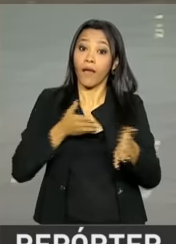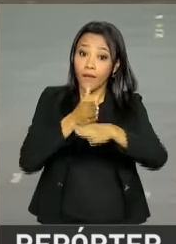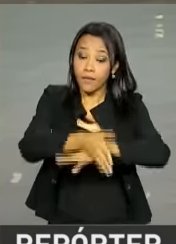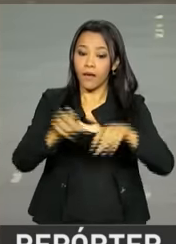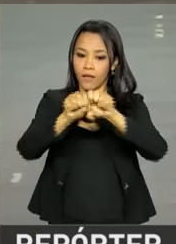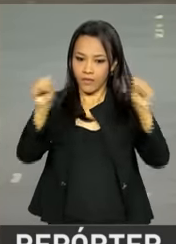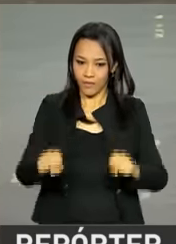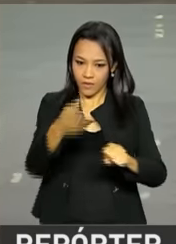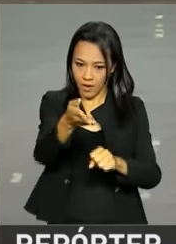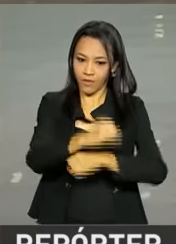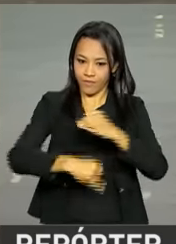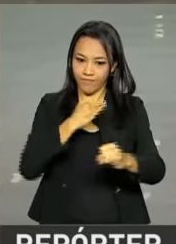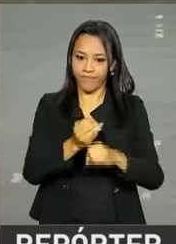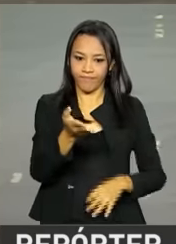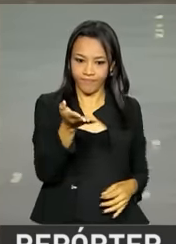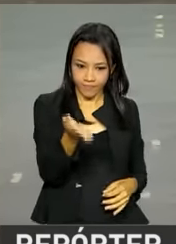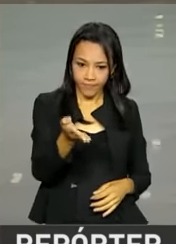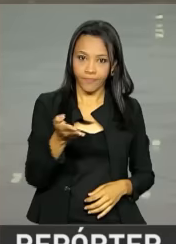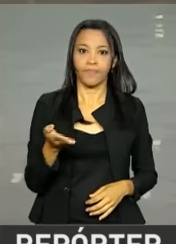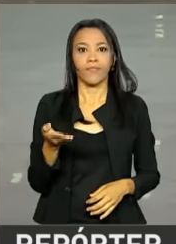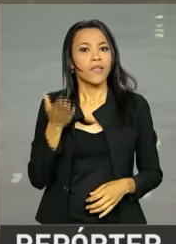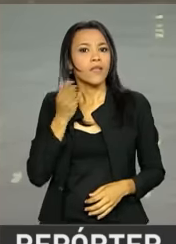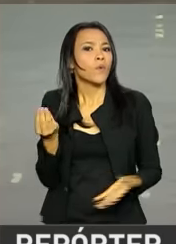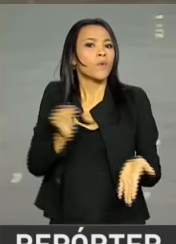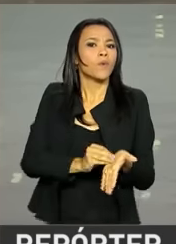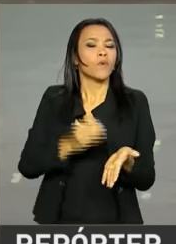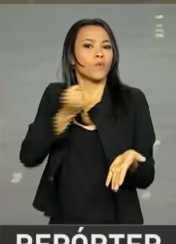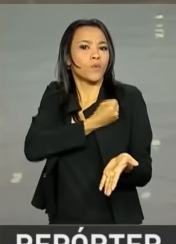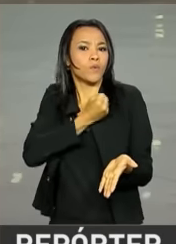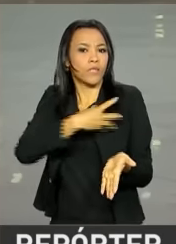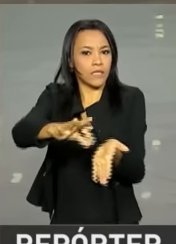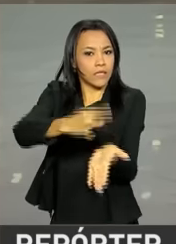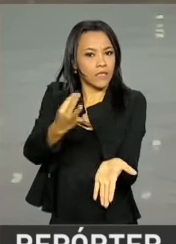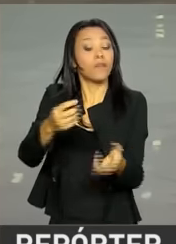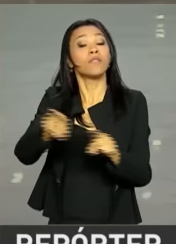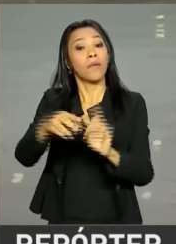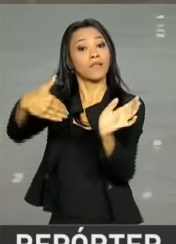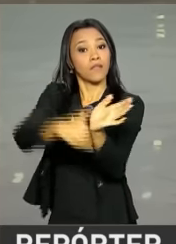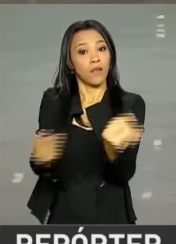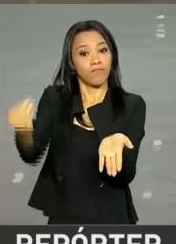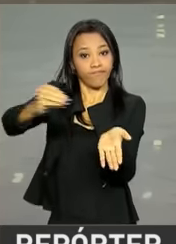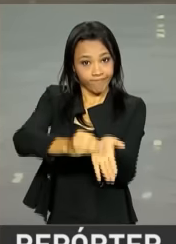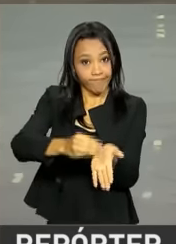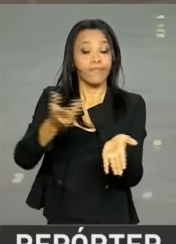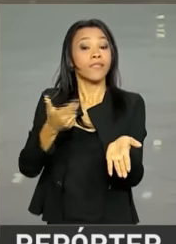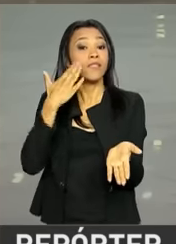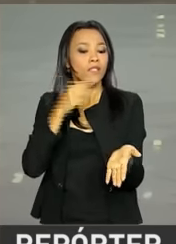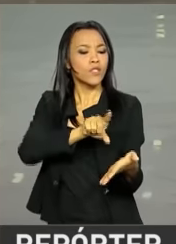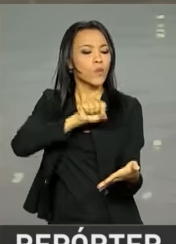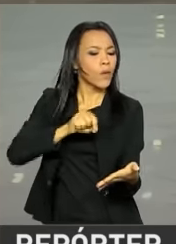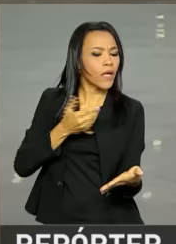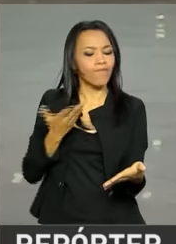o sisu.mec.gov.br informar o número de inscrição e a senha do Enem e escolher por ordem de